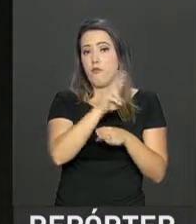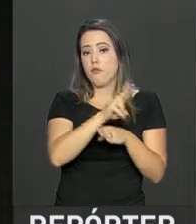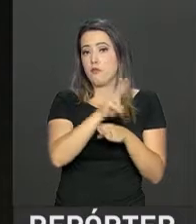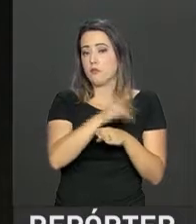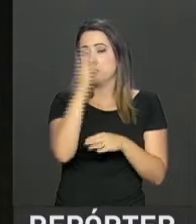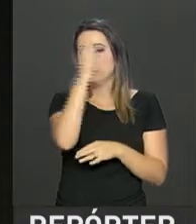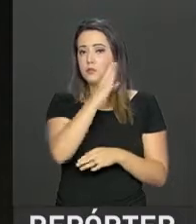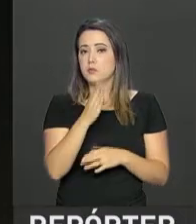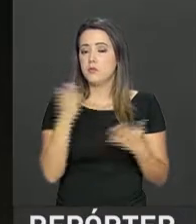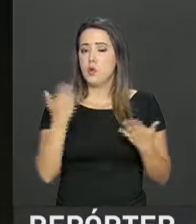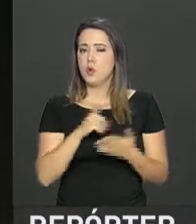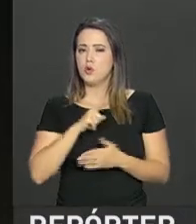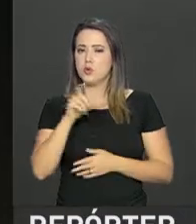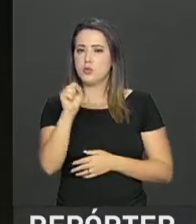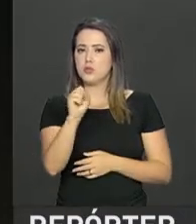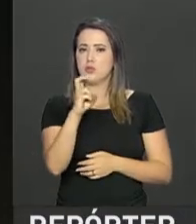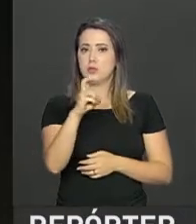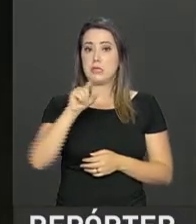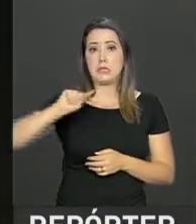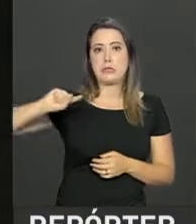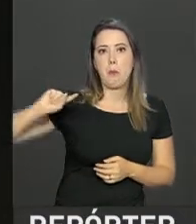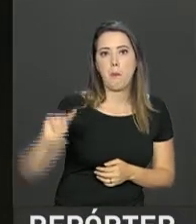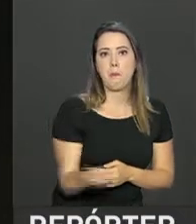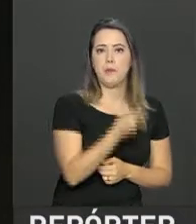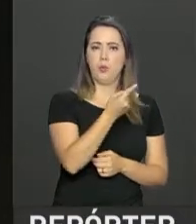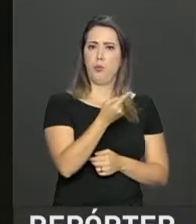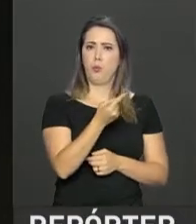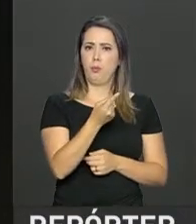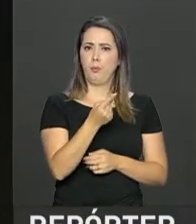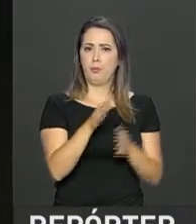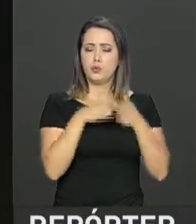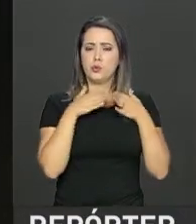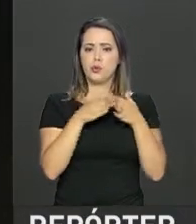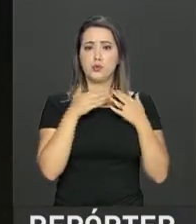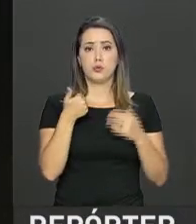Atualmente são 85 mil pedidos e ao todo